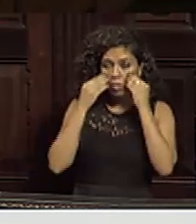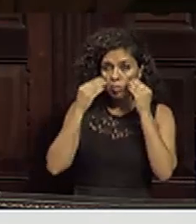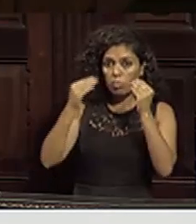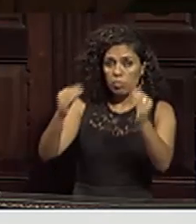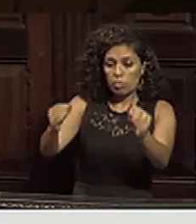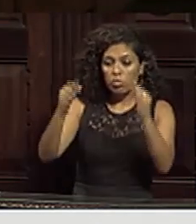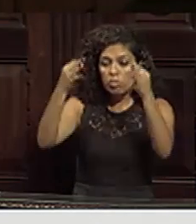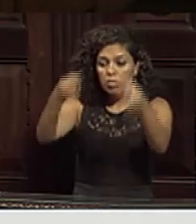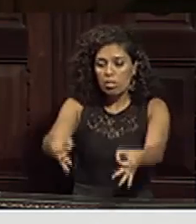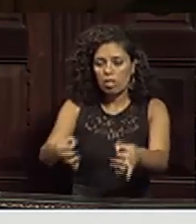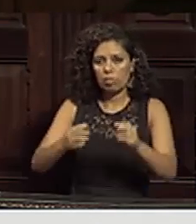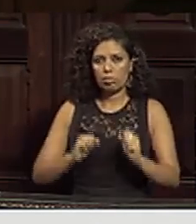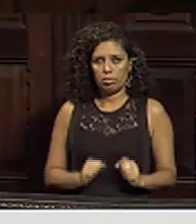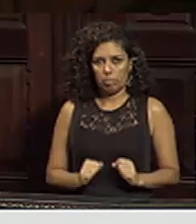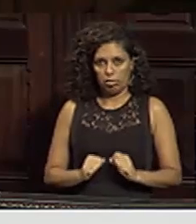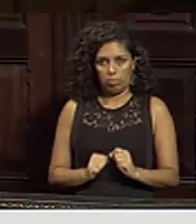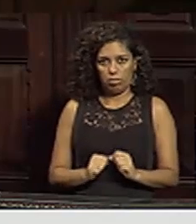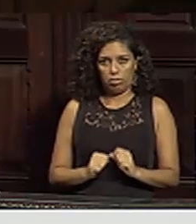a sociedade